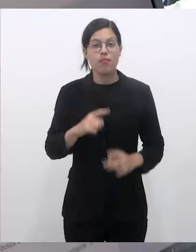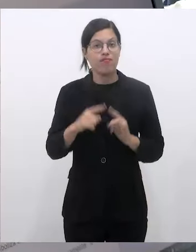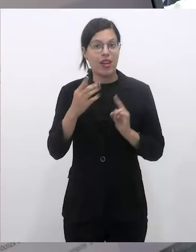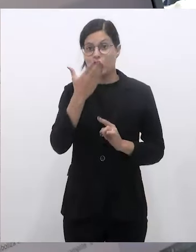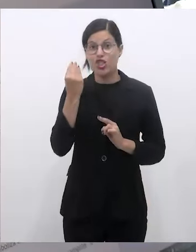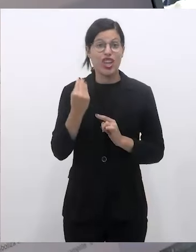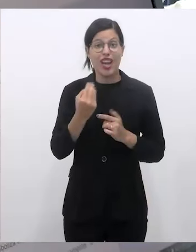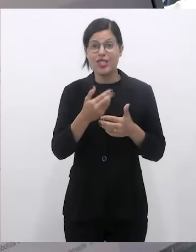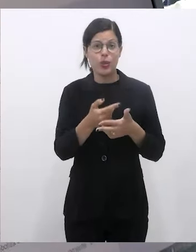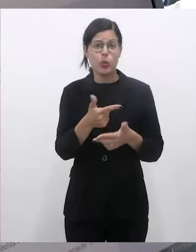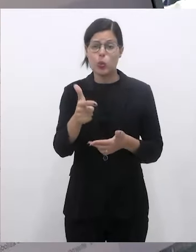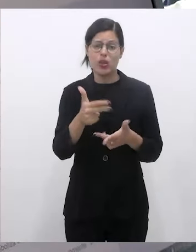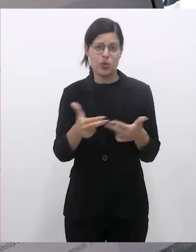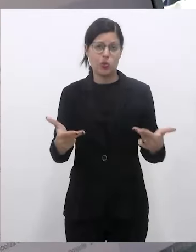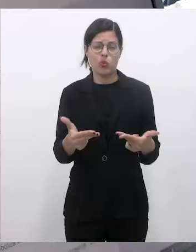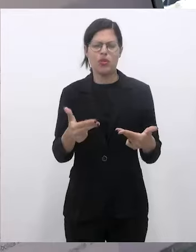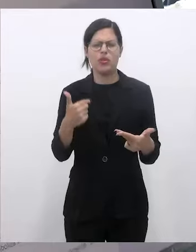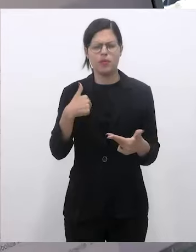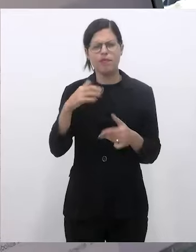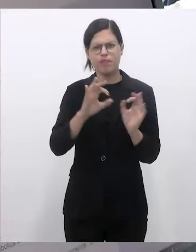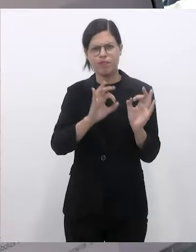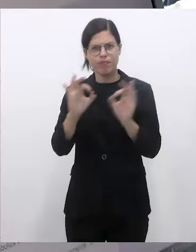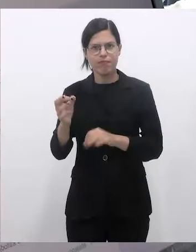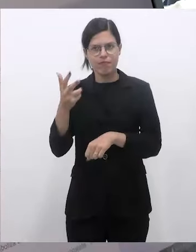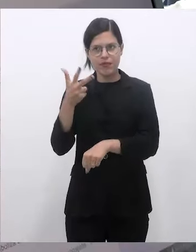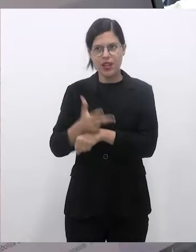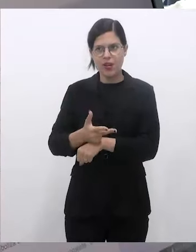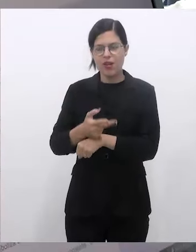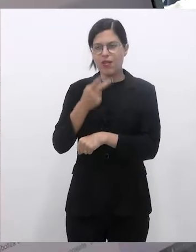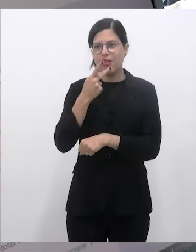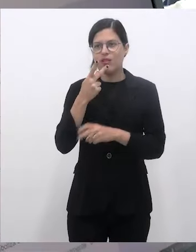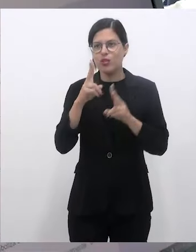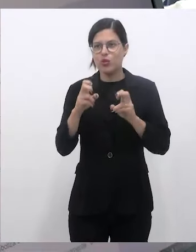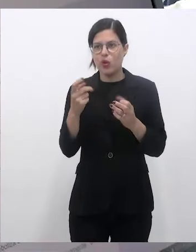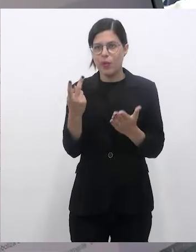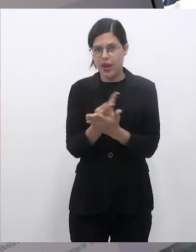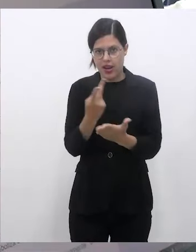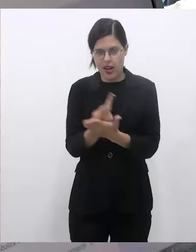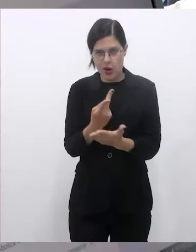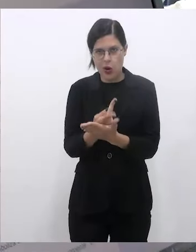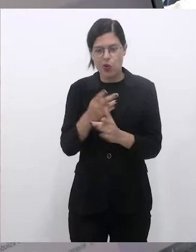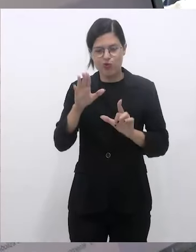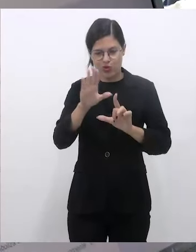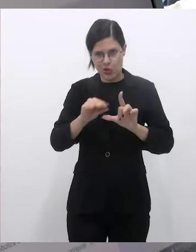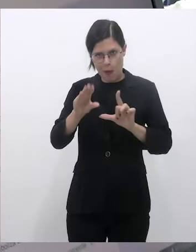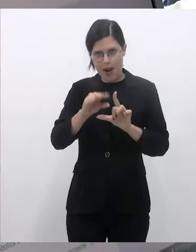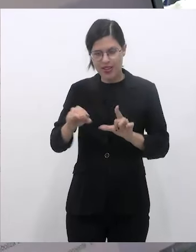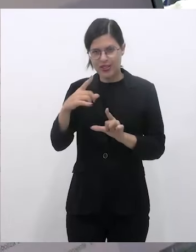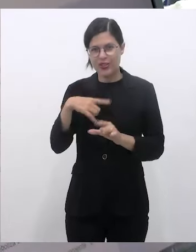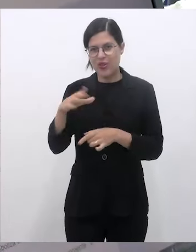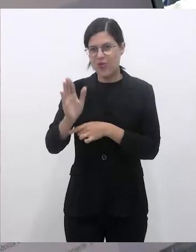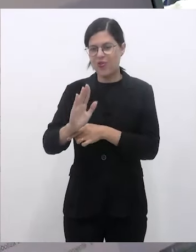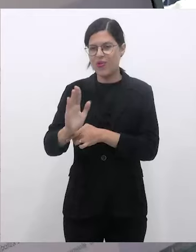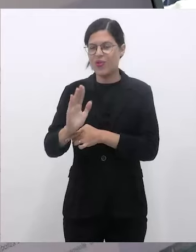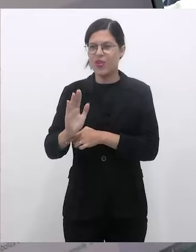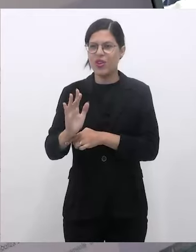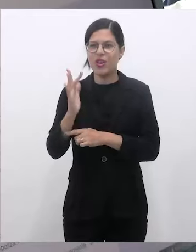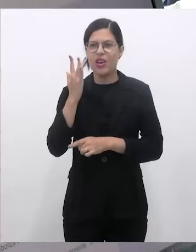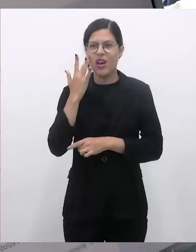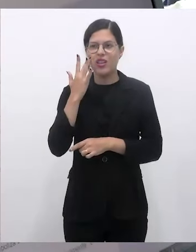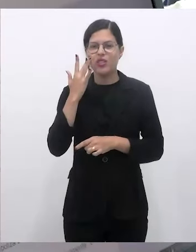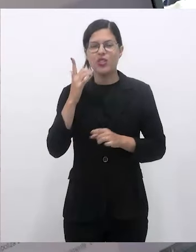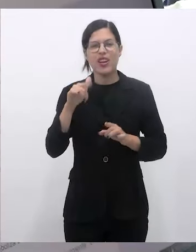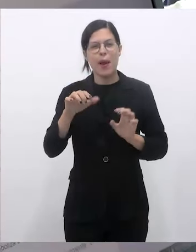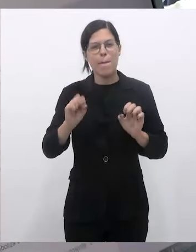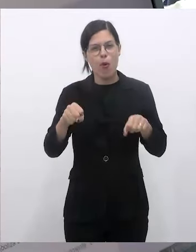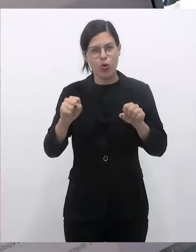resto. Teve até um vídeo que eu vi falando dos erros de dublagem, e aí tinha um filme lá,